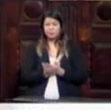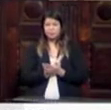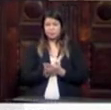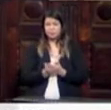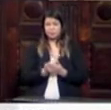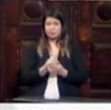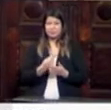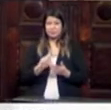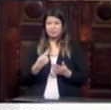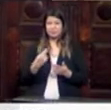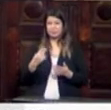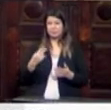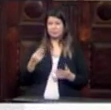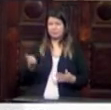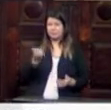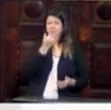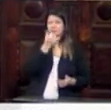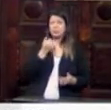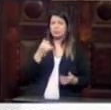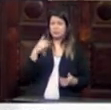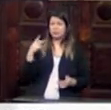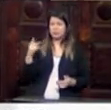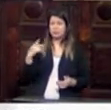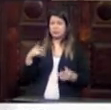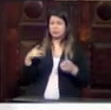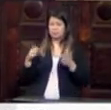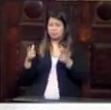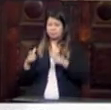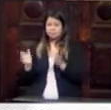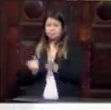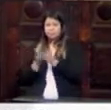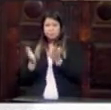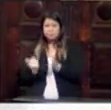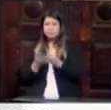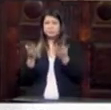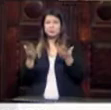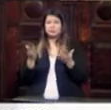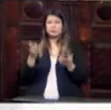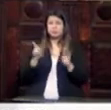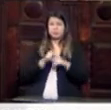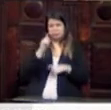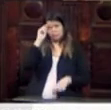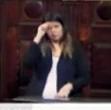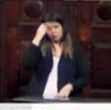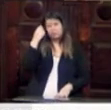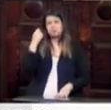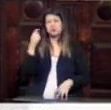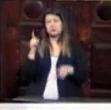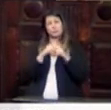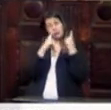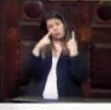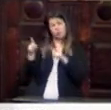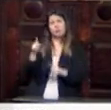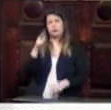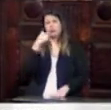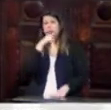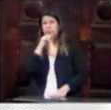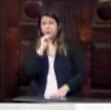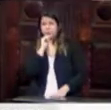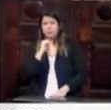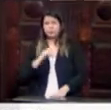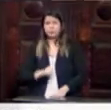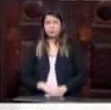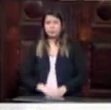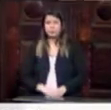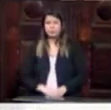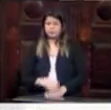juventude pobre, essa juventude negra, essa juventude das periferias e das favelas, vitimiza também essas mães. São 60 mil homicídios